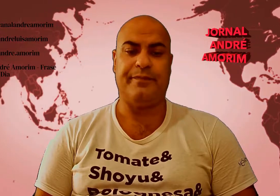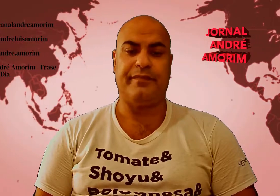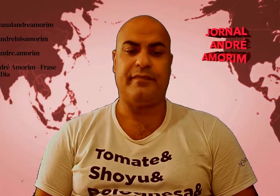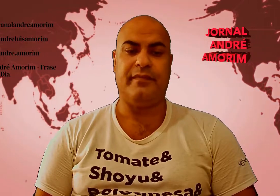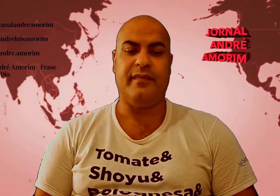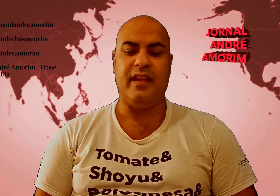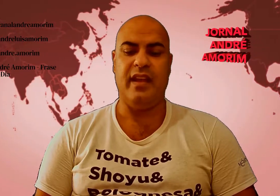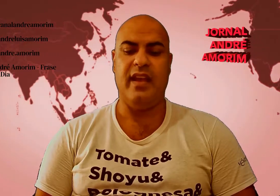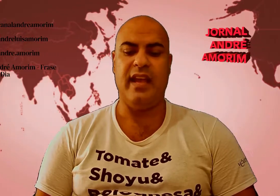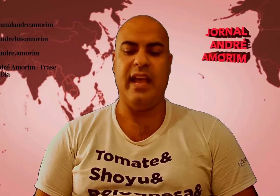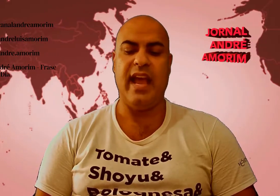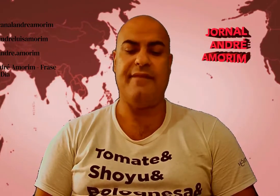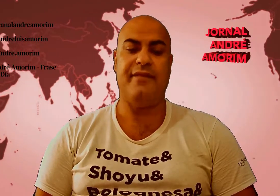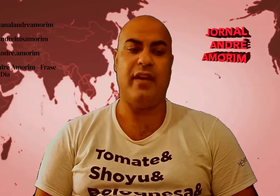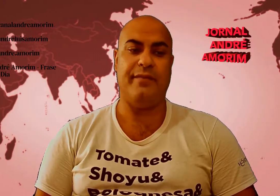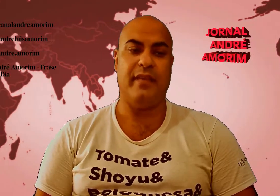dias.